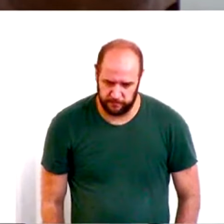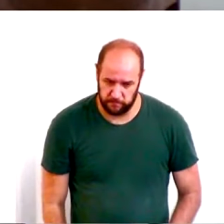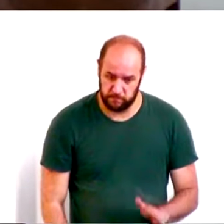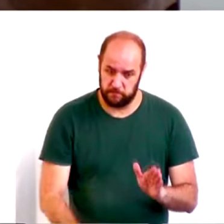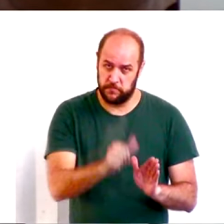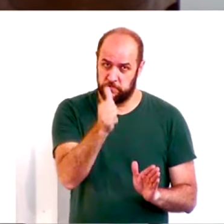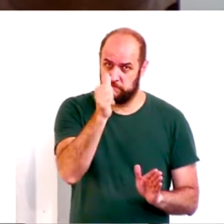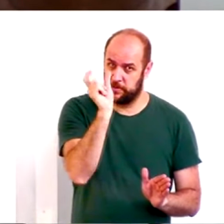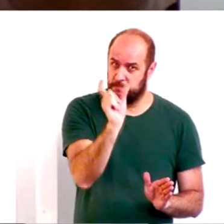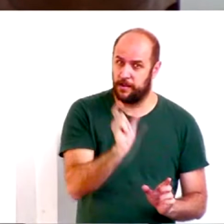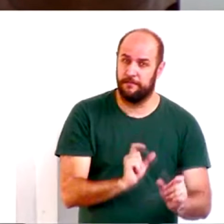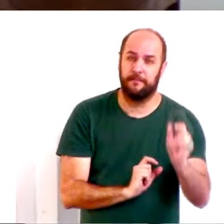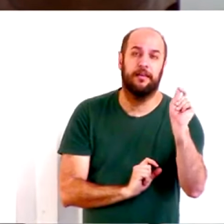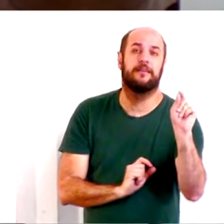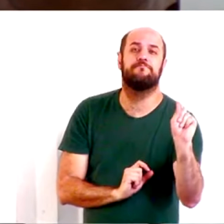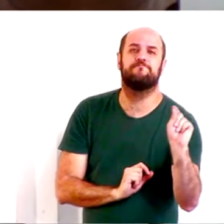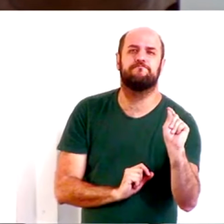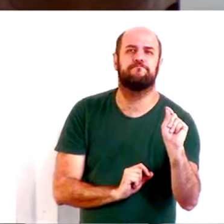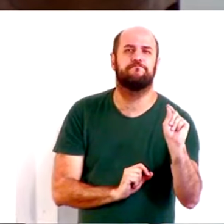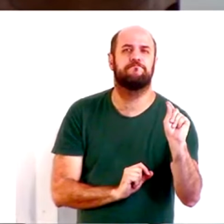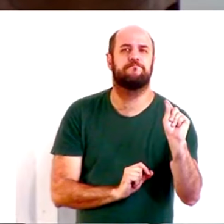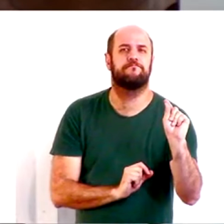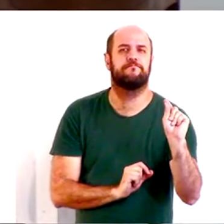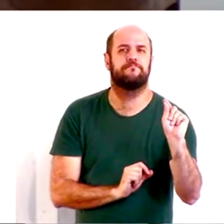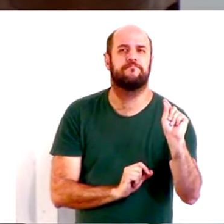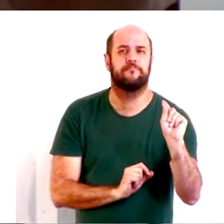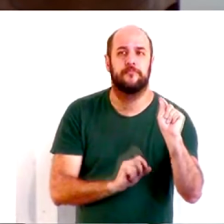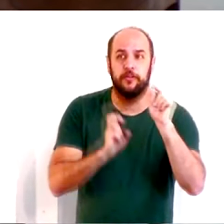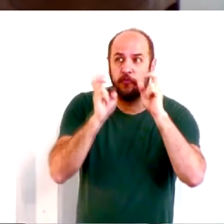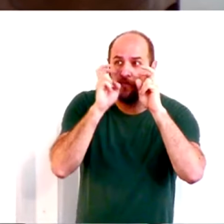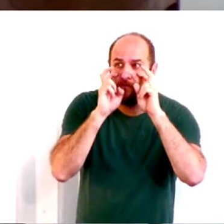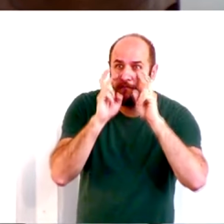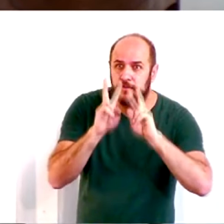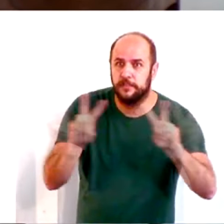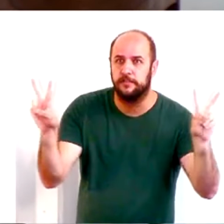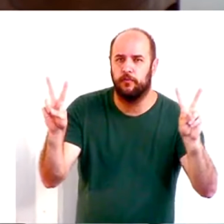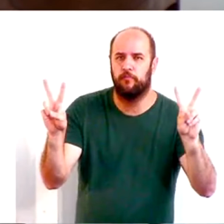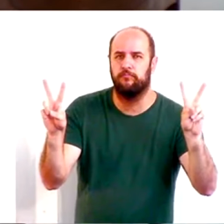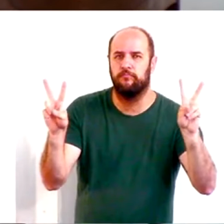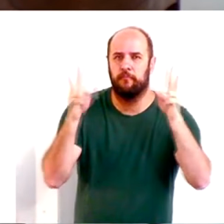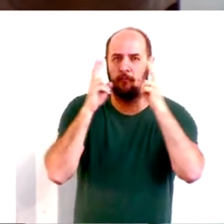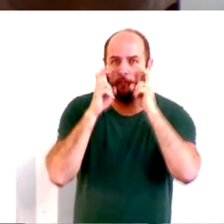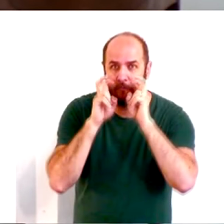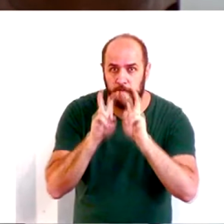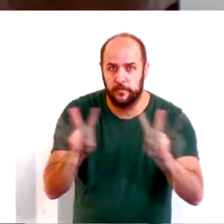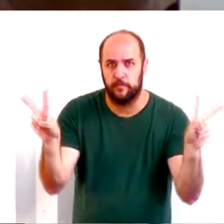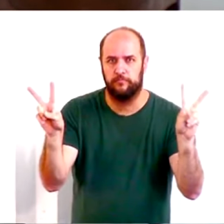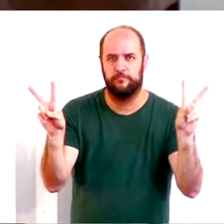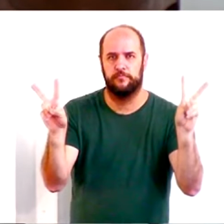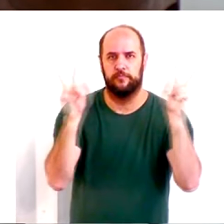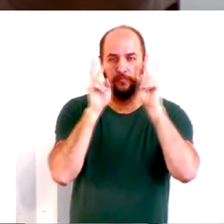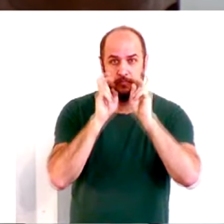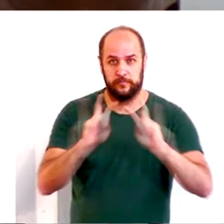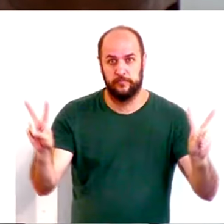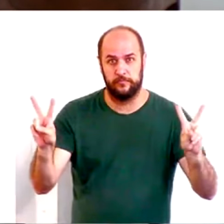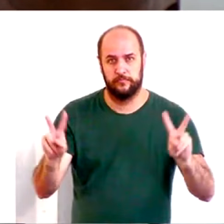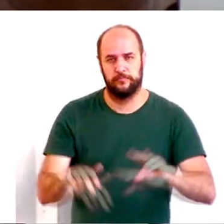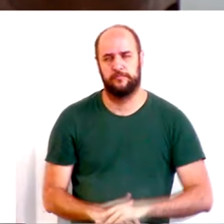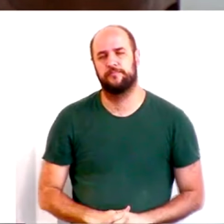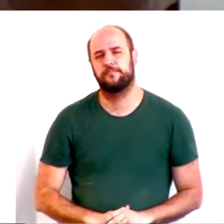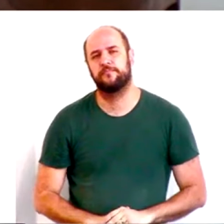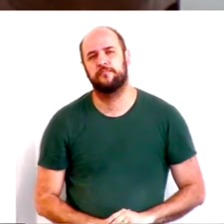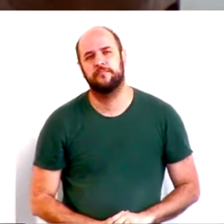é o que visão visão de Isaías